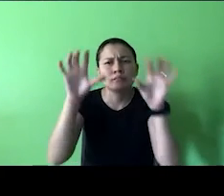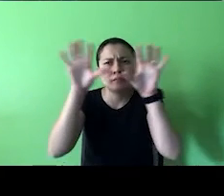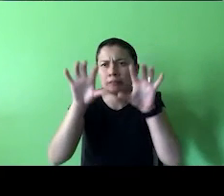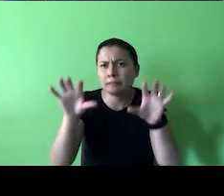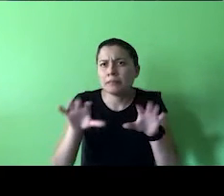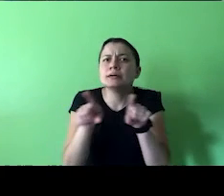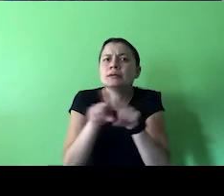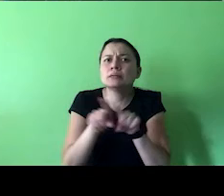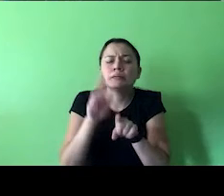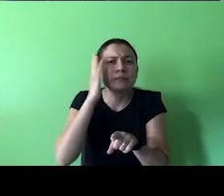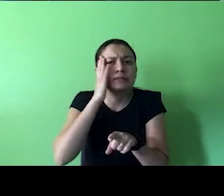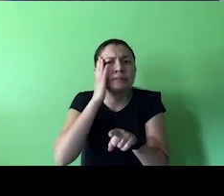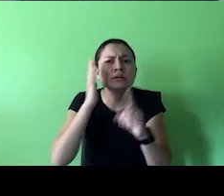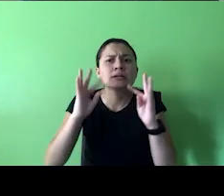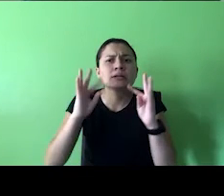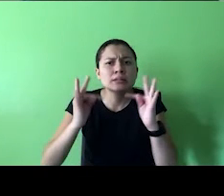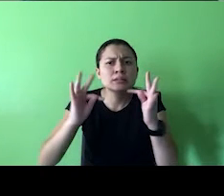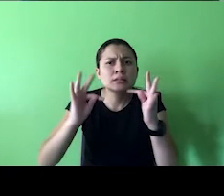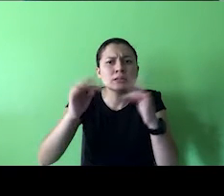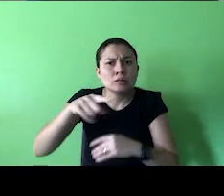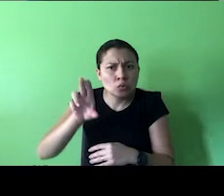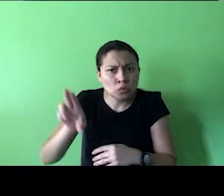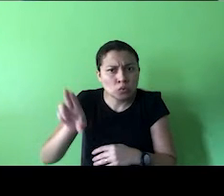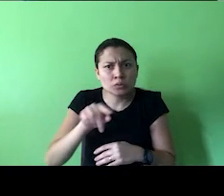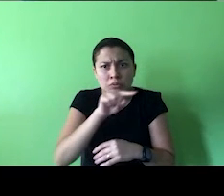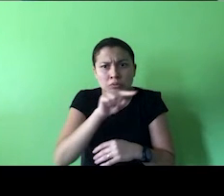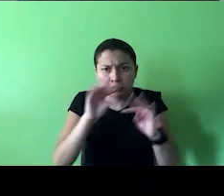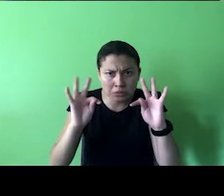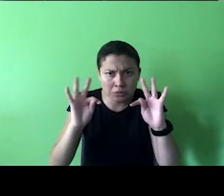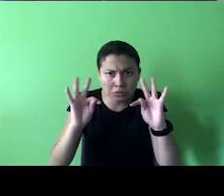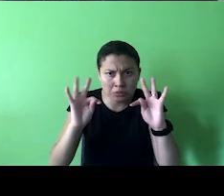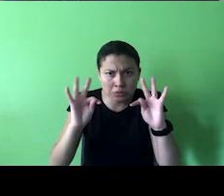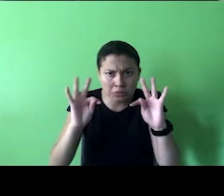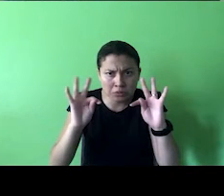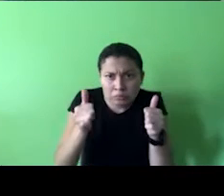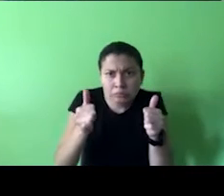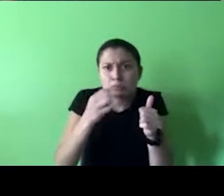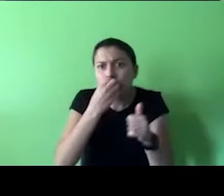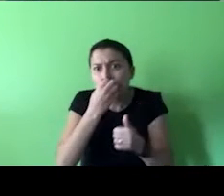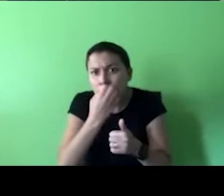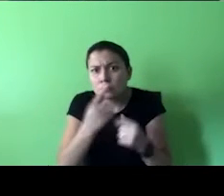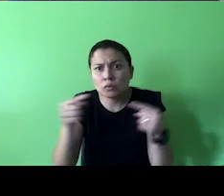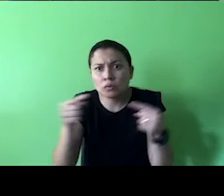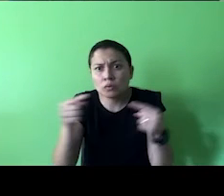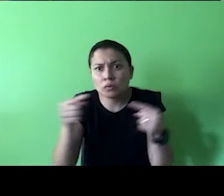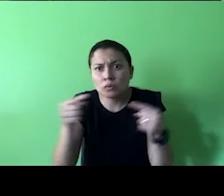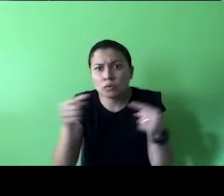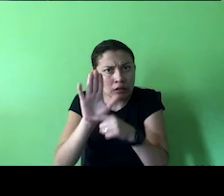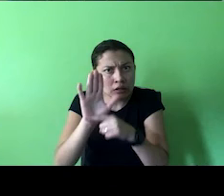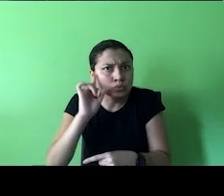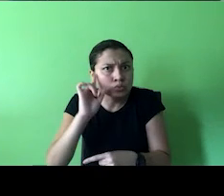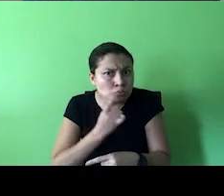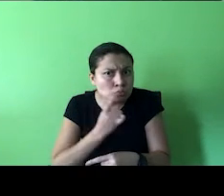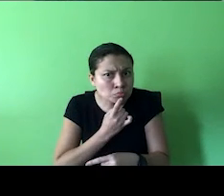se a tecnologia que nós usamos para entregar valor estava sendo bem assimilada ou da maneira como a gente imaginava que o público surdo ia estar